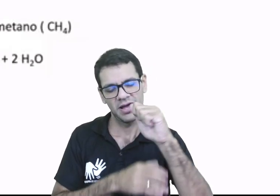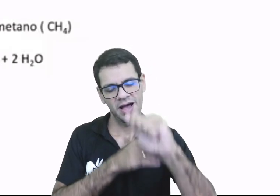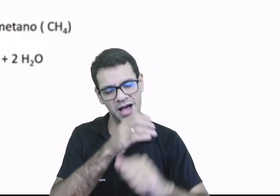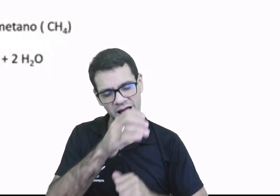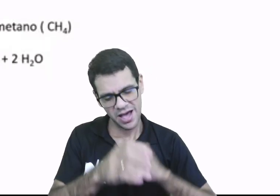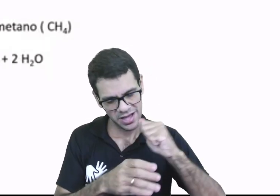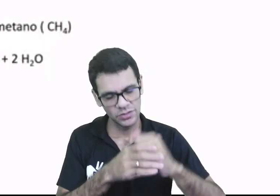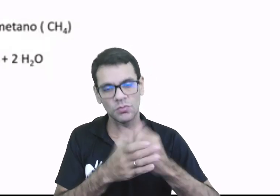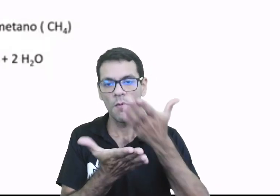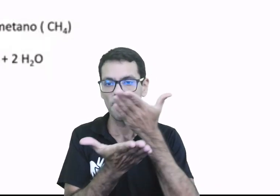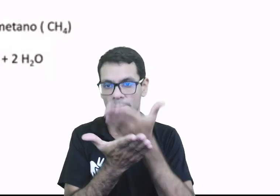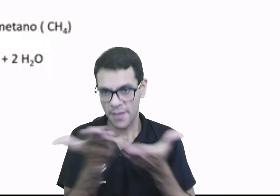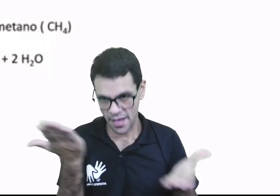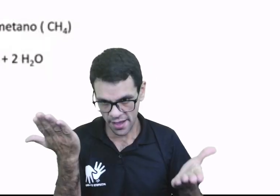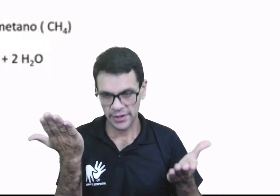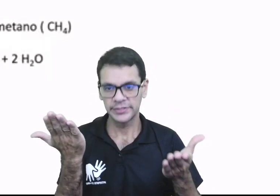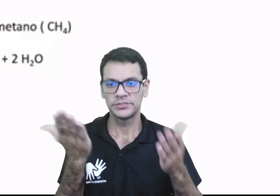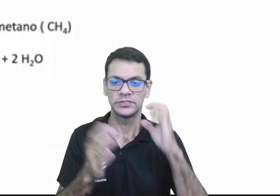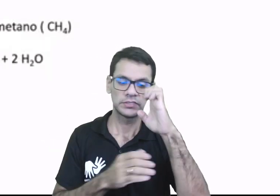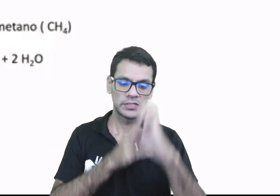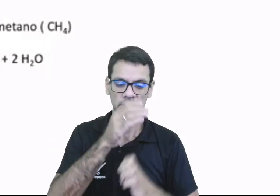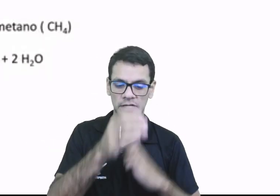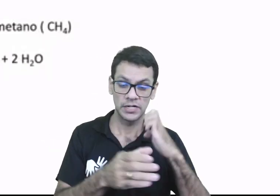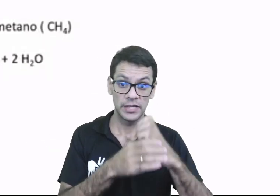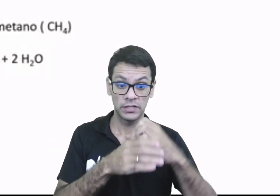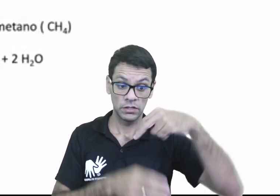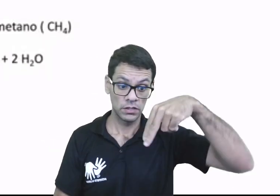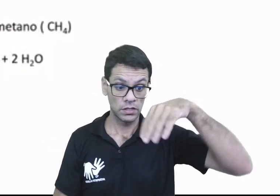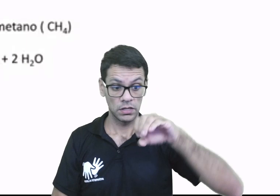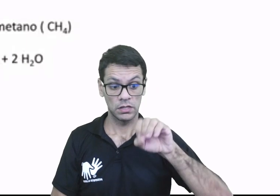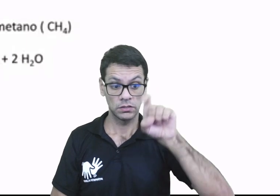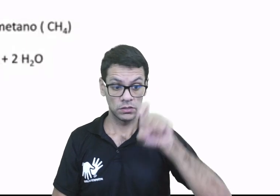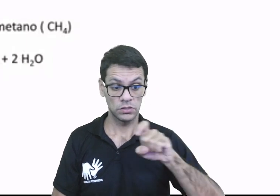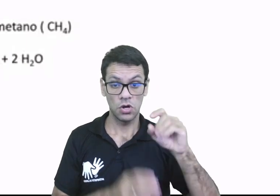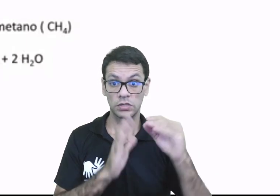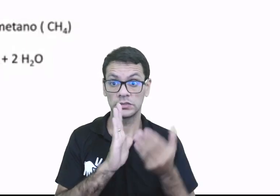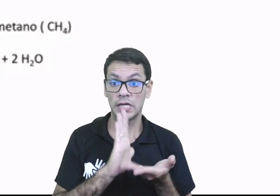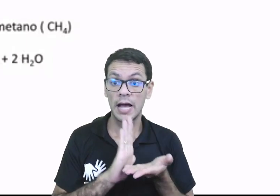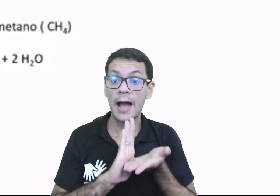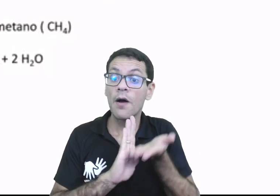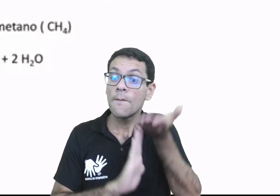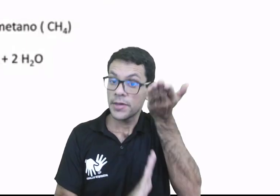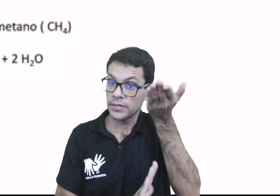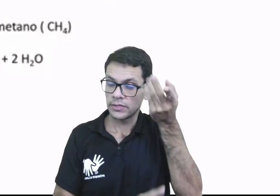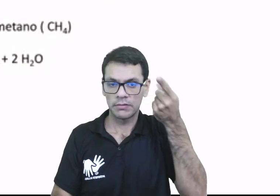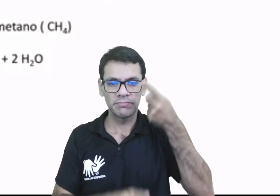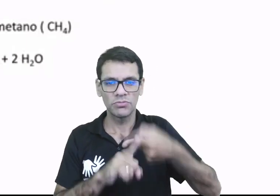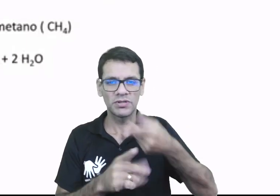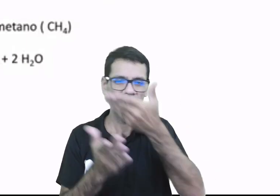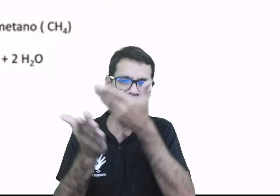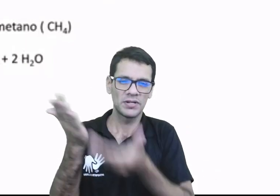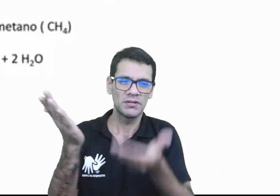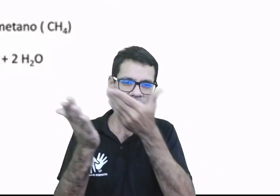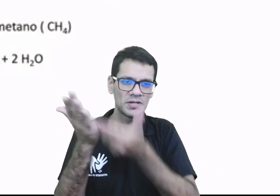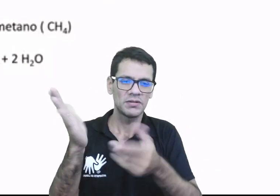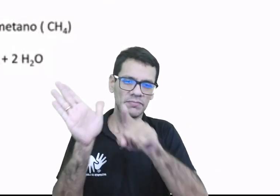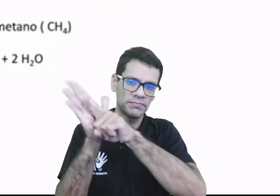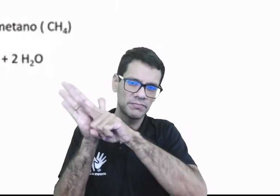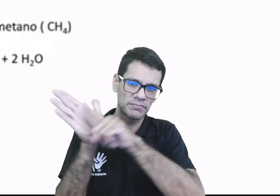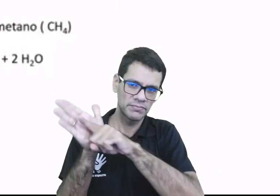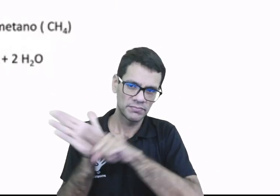perde elétron, o NOx dele vai aumentar, porque ele está perdendo carga negativa, então ele vai ter um